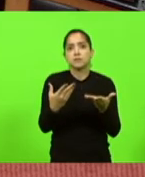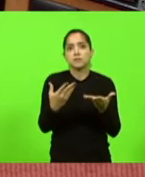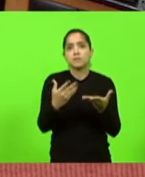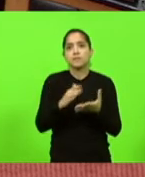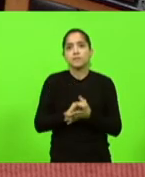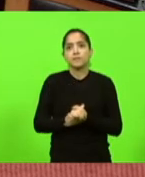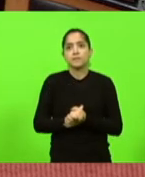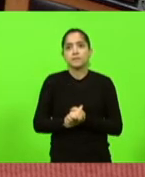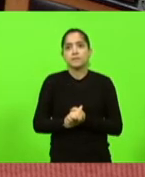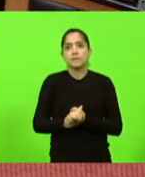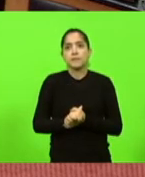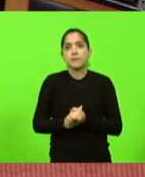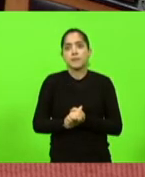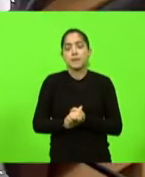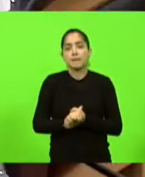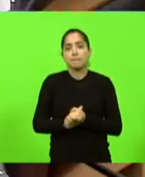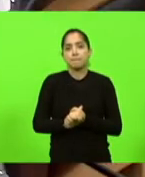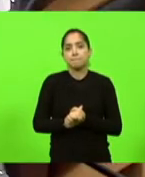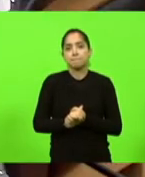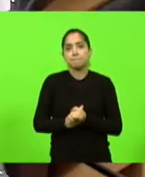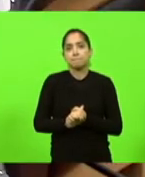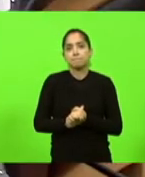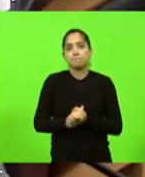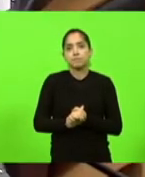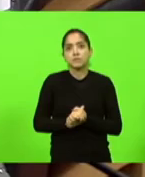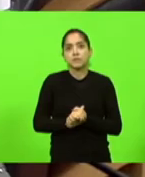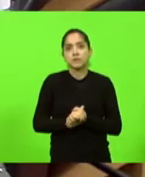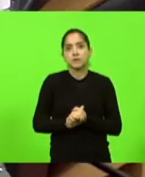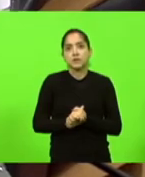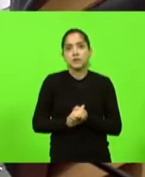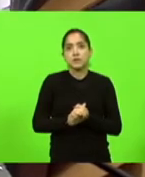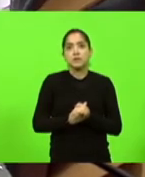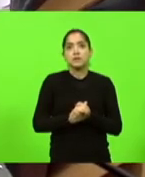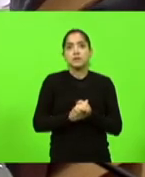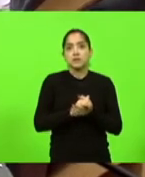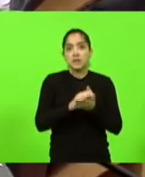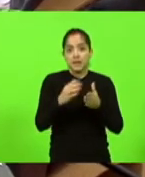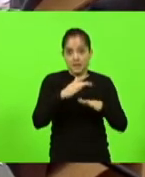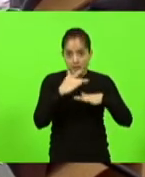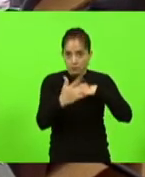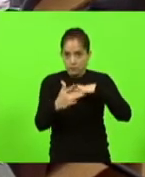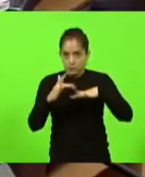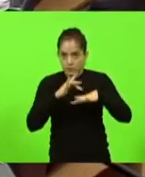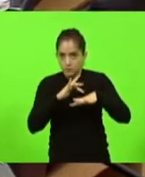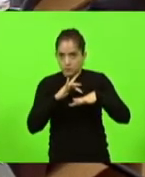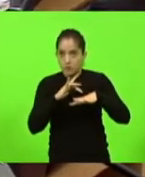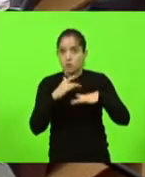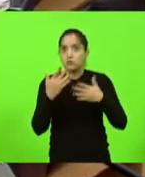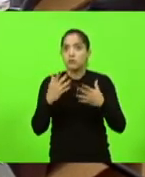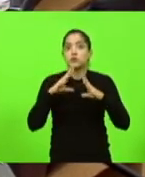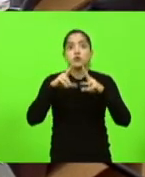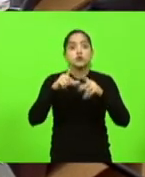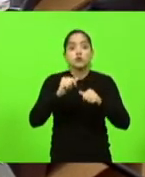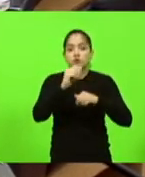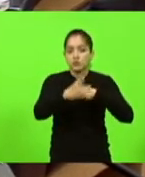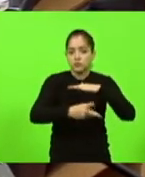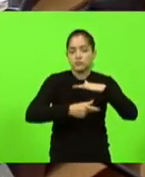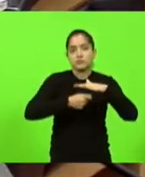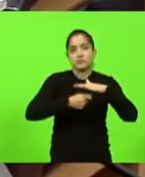Bruno. Deputado Bruno, na sua nota no Instagram, o senhor está partindo do pressuposto de que todos somos corruptos.